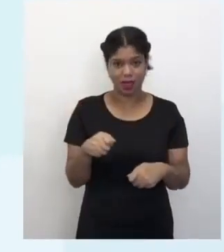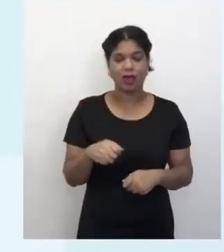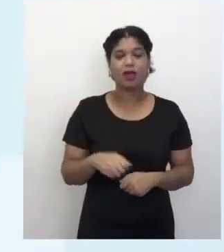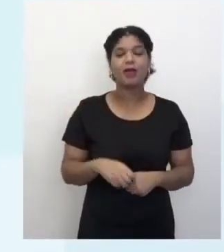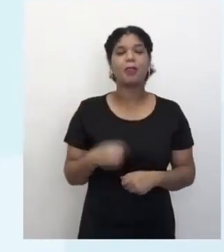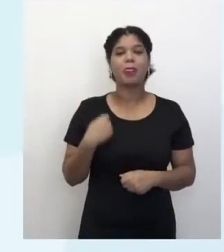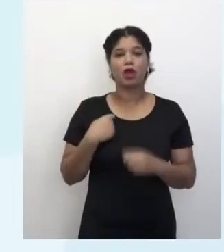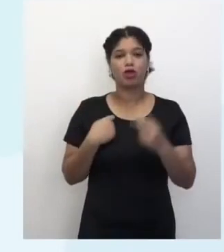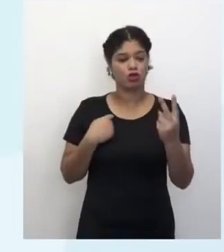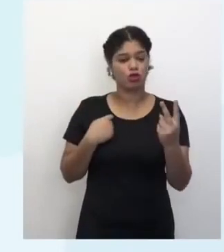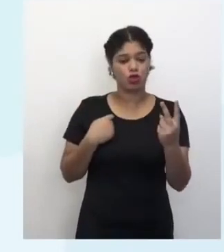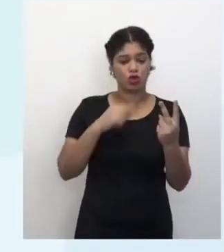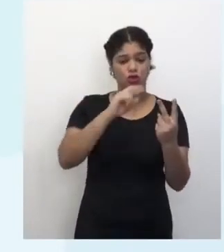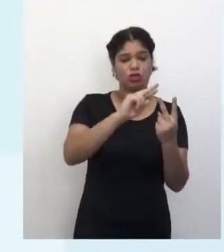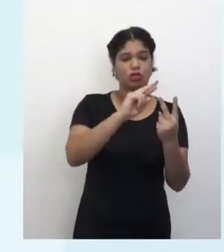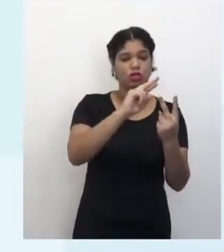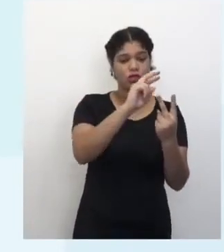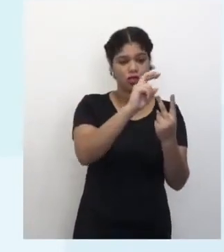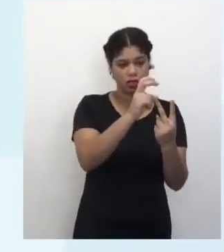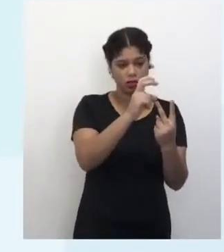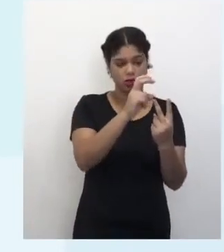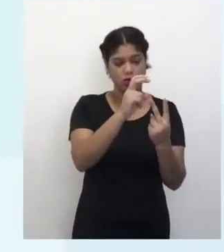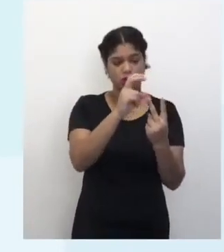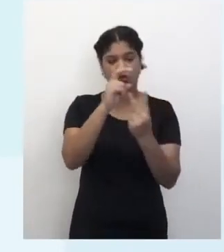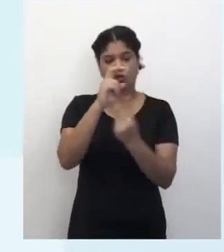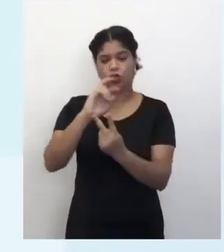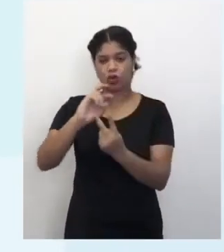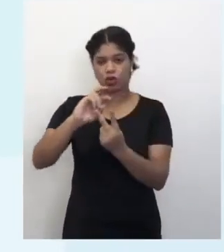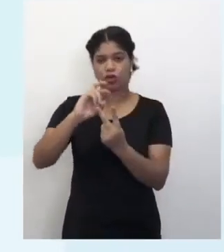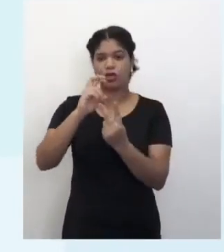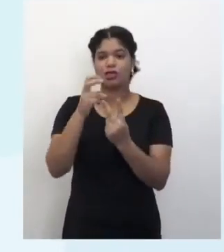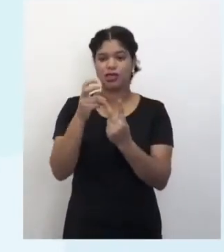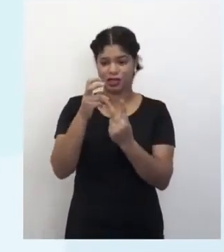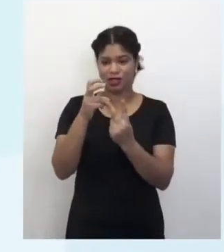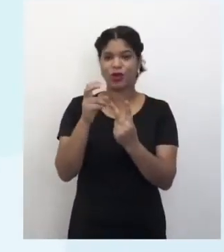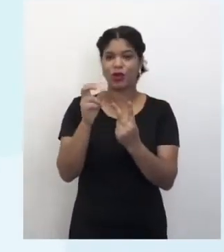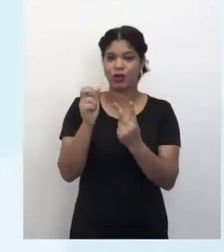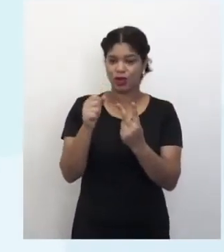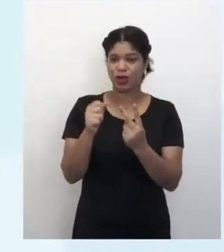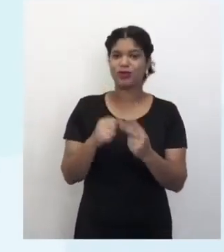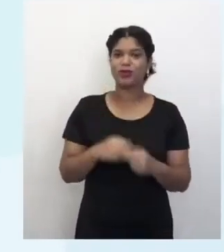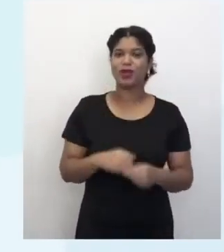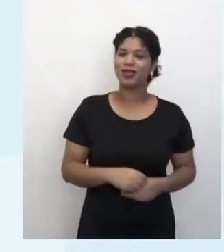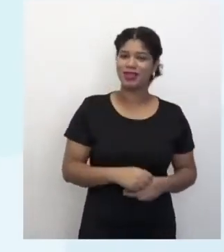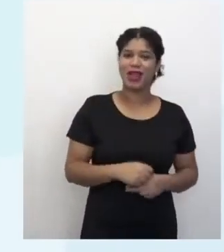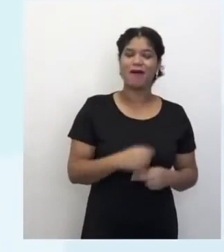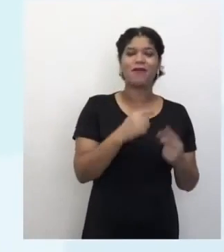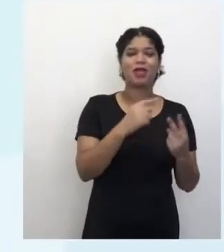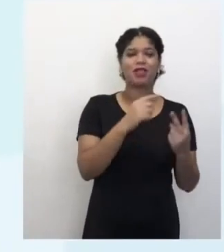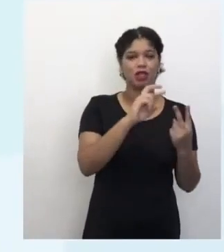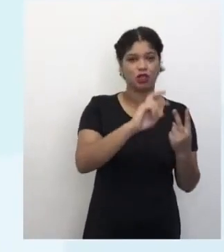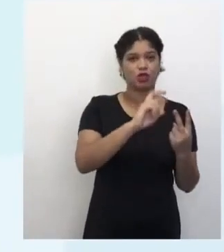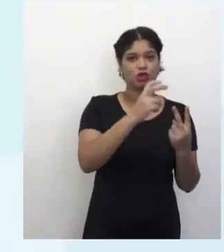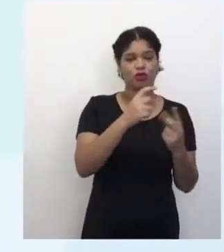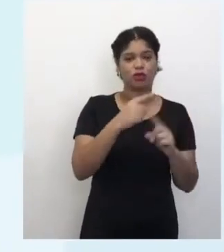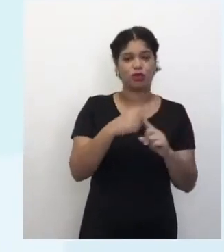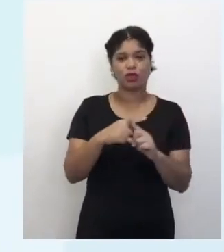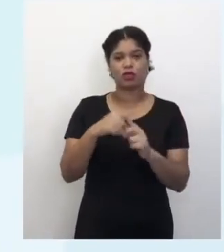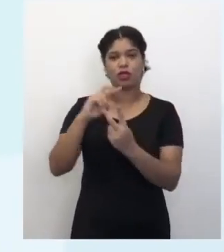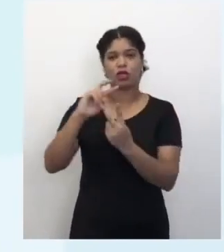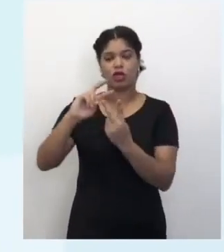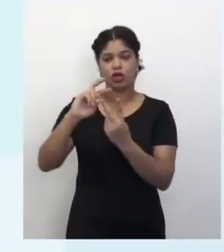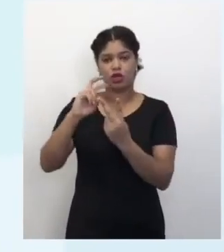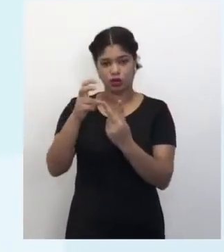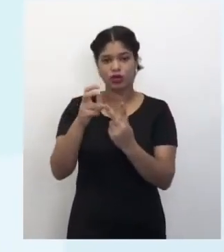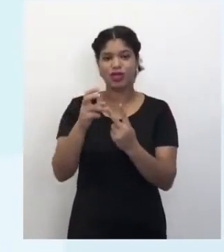eu percebo, então, que 1024, ele é 2 elevado à quinta vezes 2 elevado à quinta. Bom, agora eu já consigo